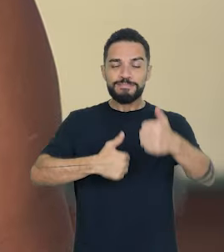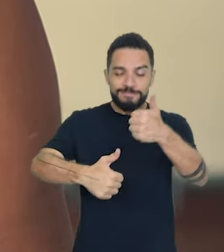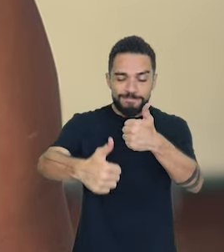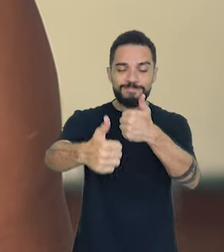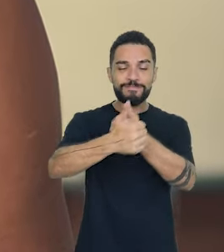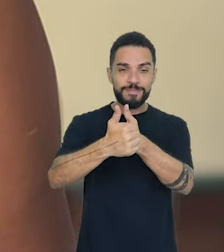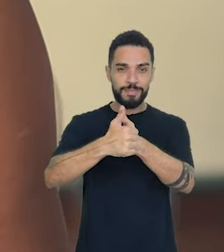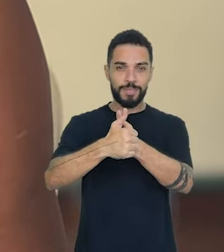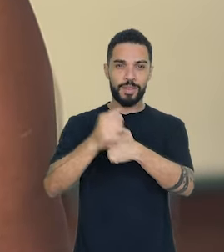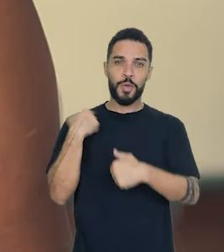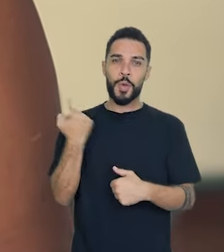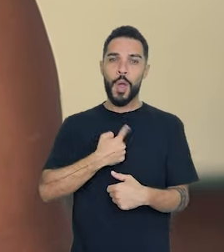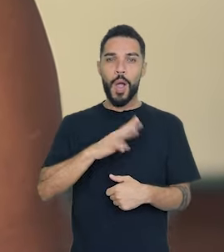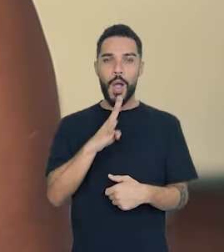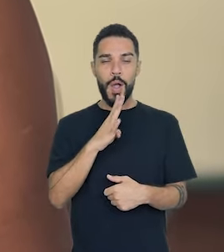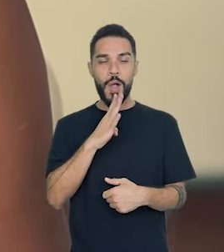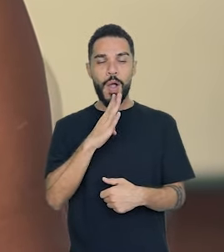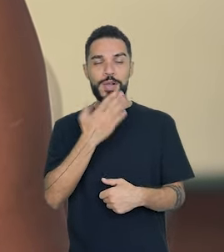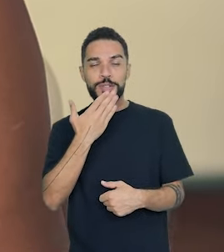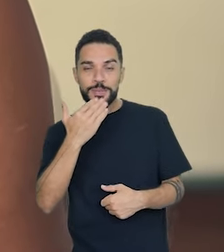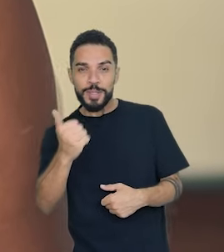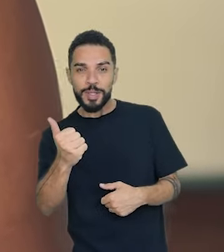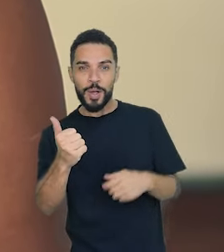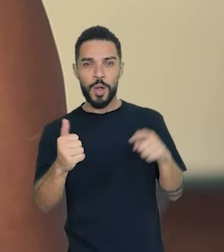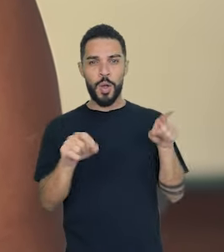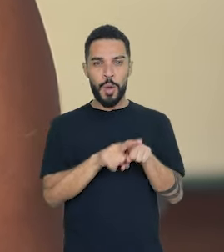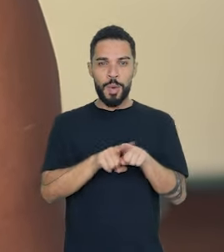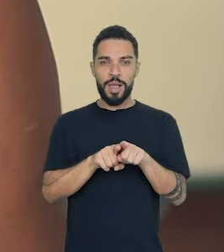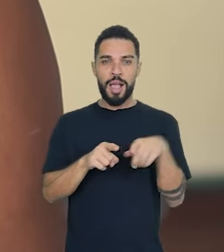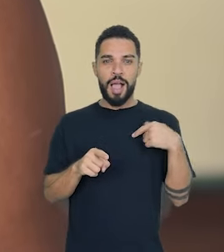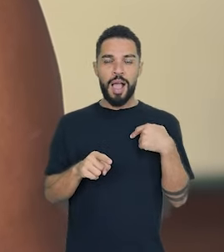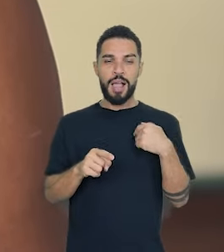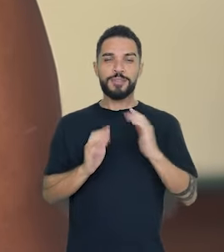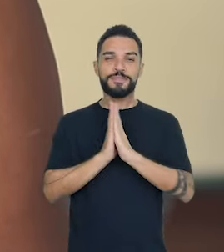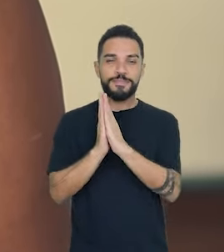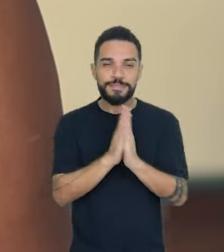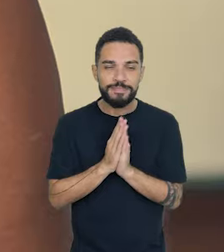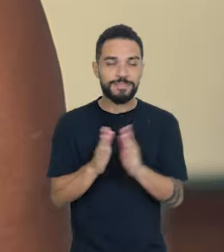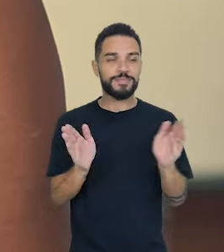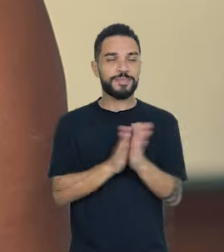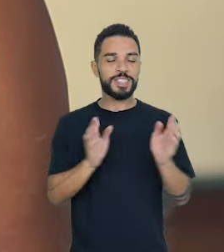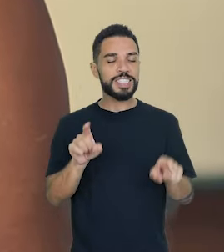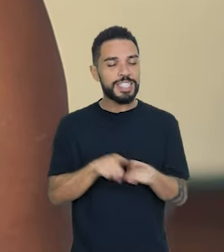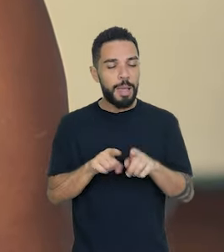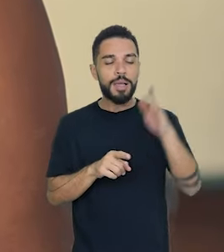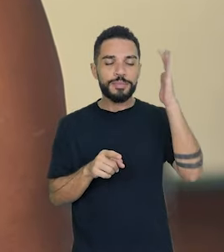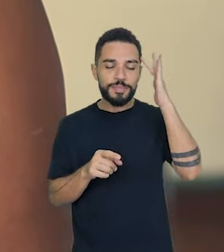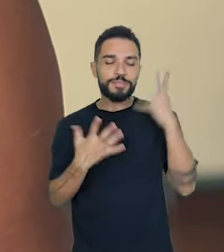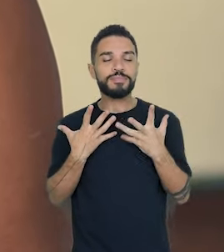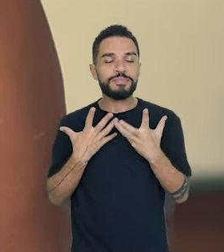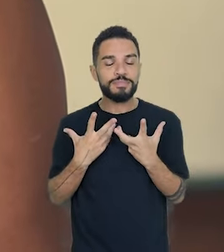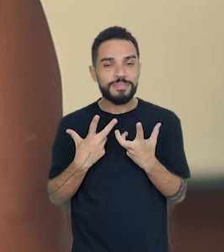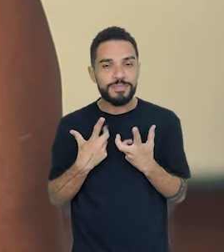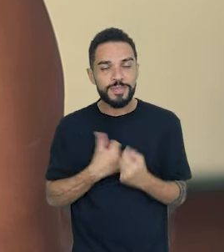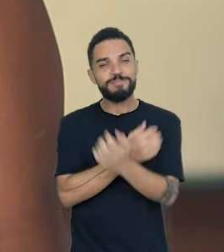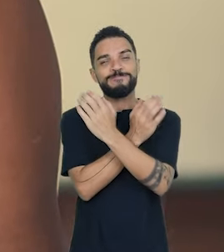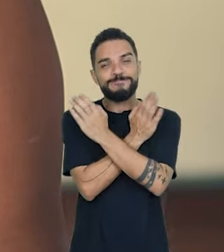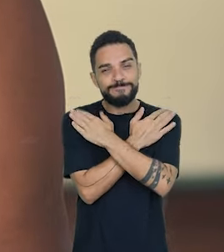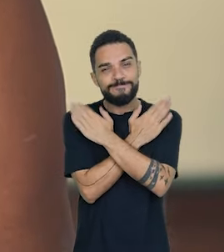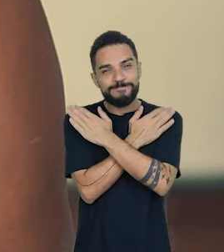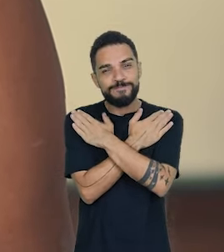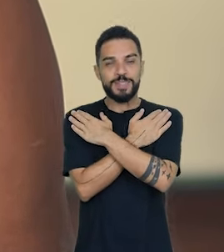Porque a minha parte da espiritualidade, de compreensão, a parte que eu trabalho também